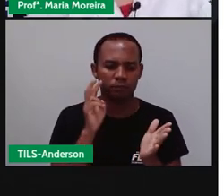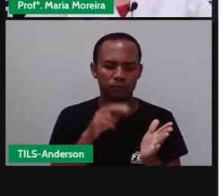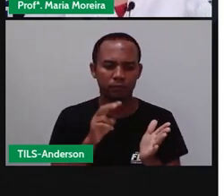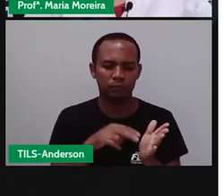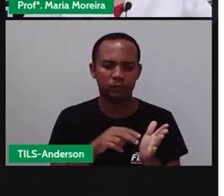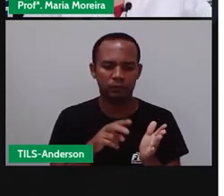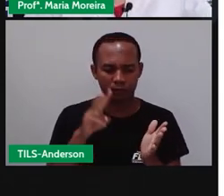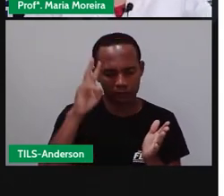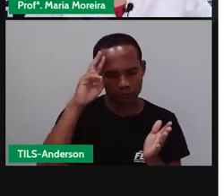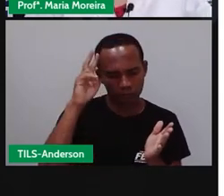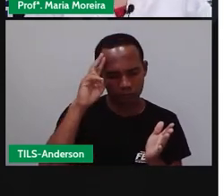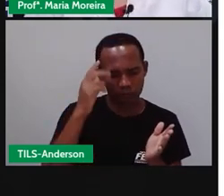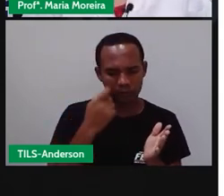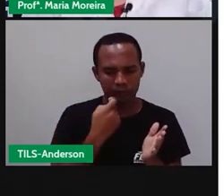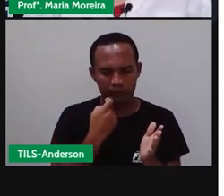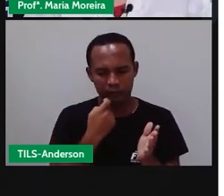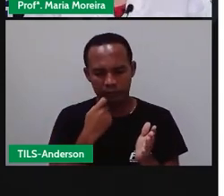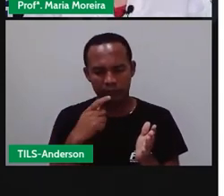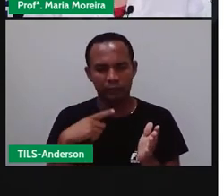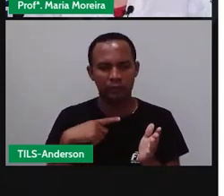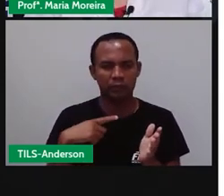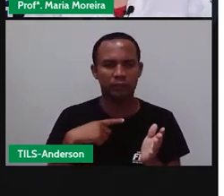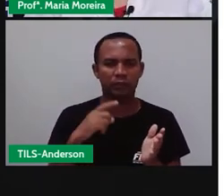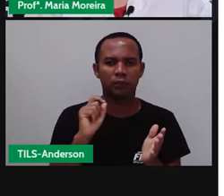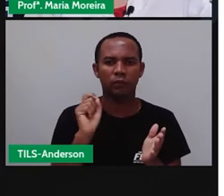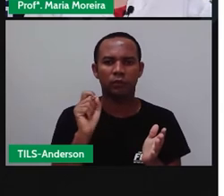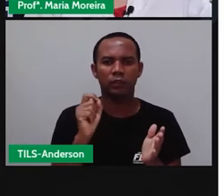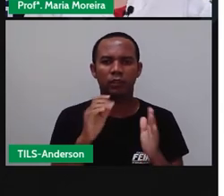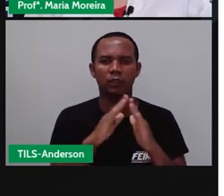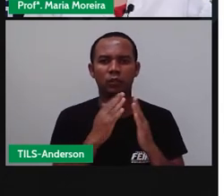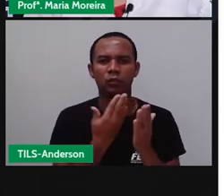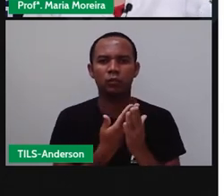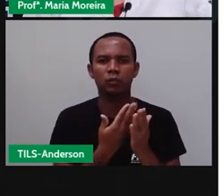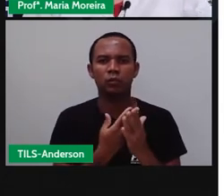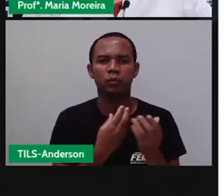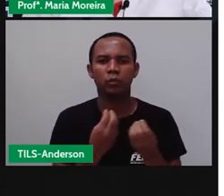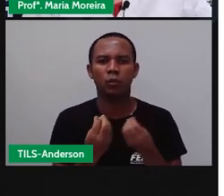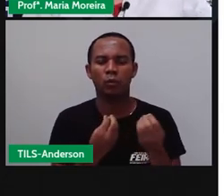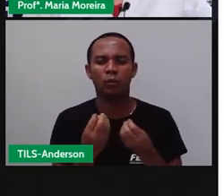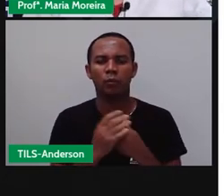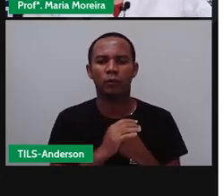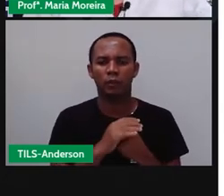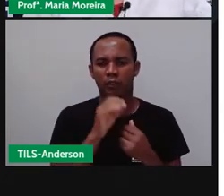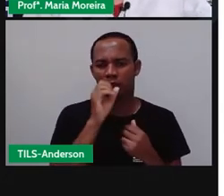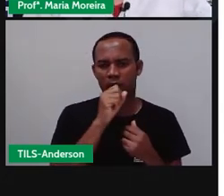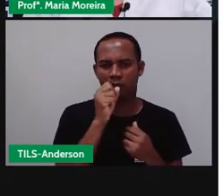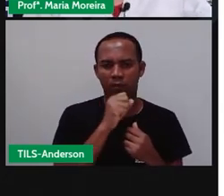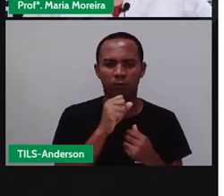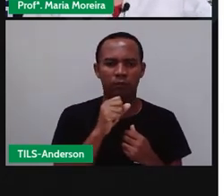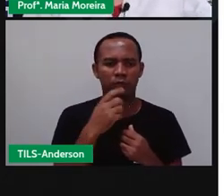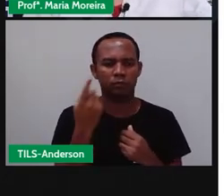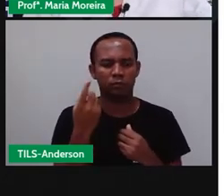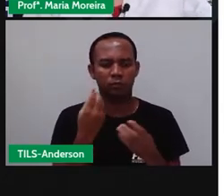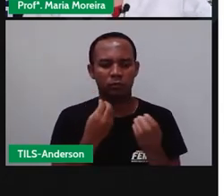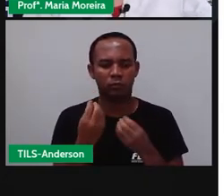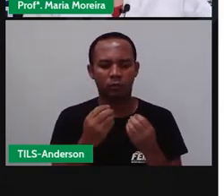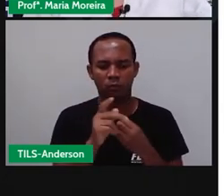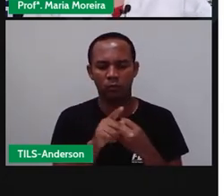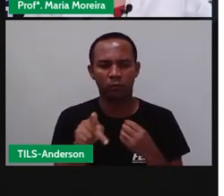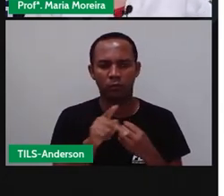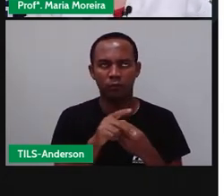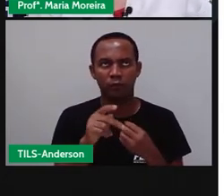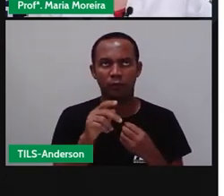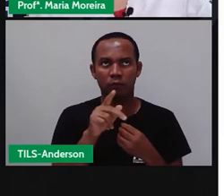de segunda a sexta tem o quê? Aula com o Pro Maria e Anderson. No sábado também tem aula o quê? Com o seu